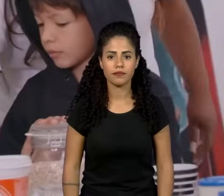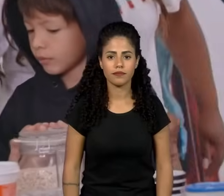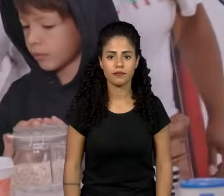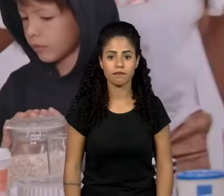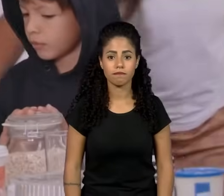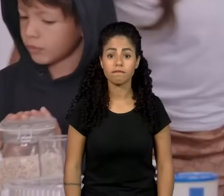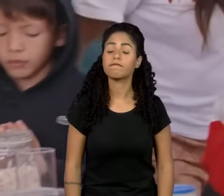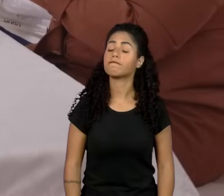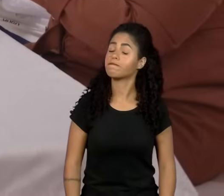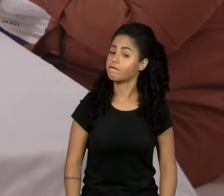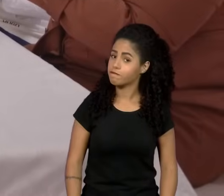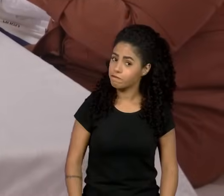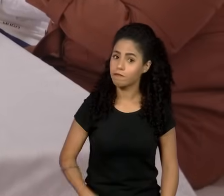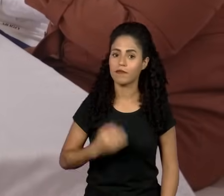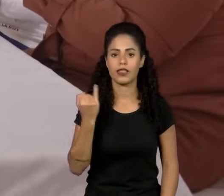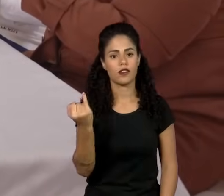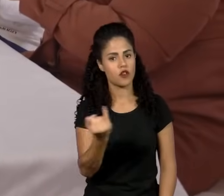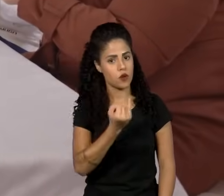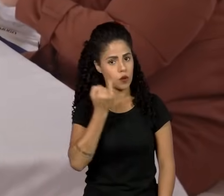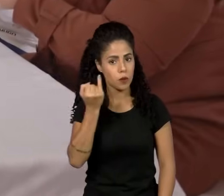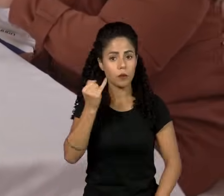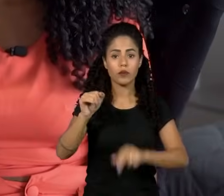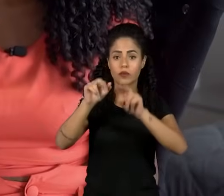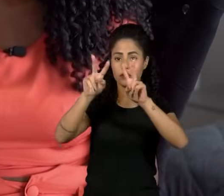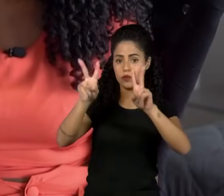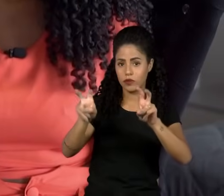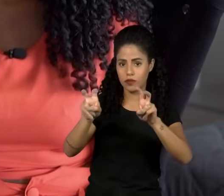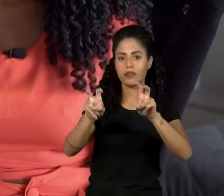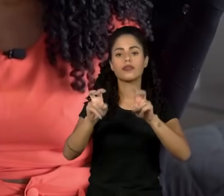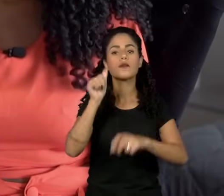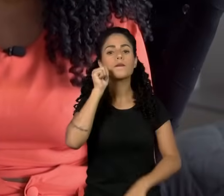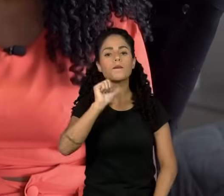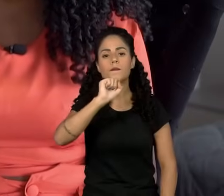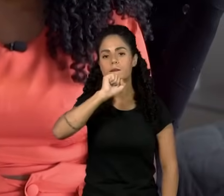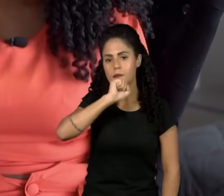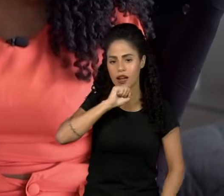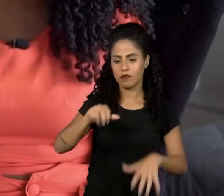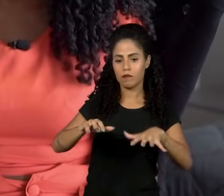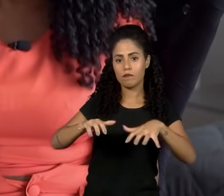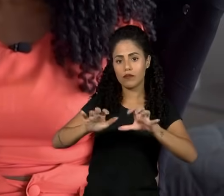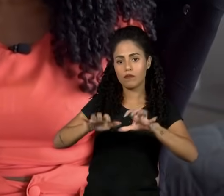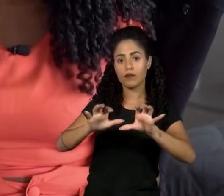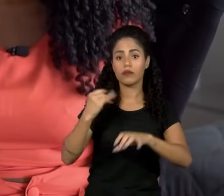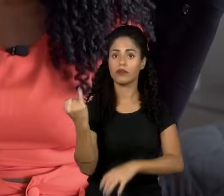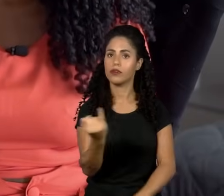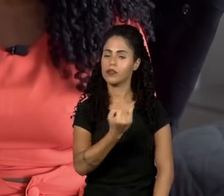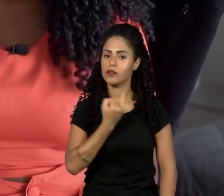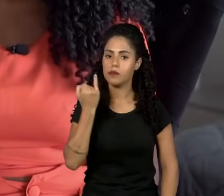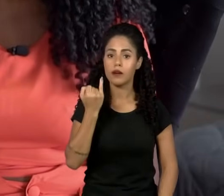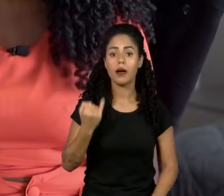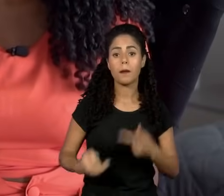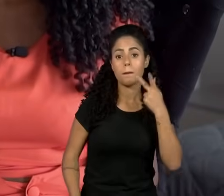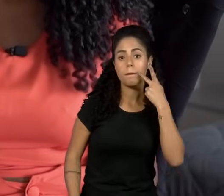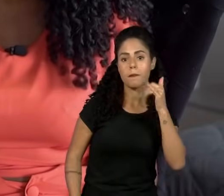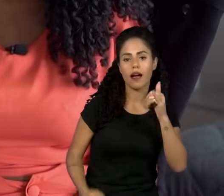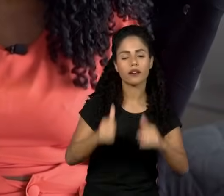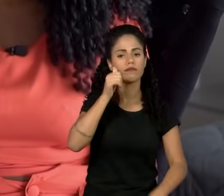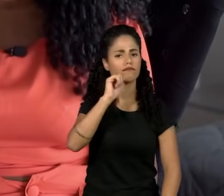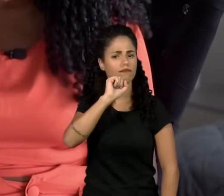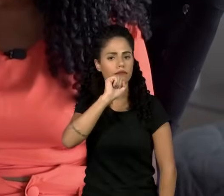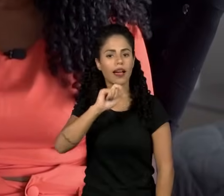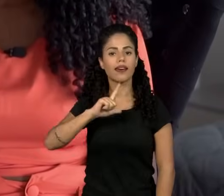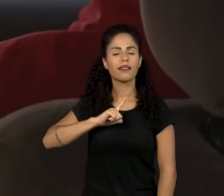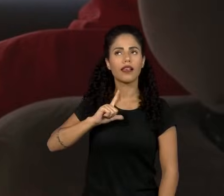A importância do episódio As Mães do Funk é muito importante para mães e pais que têm filhos que